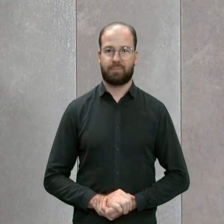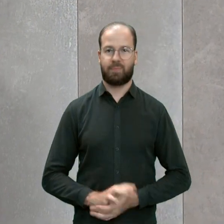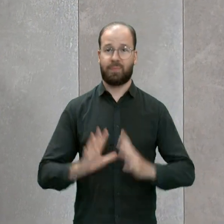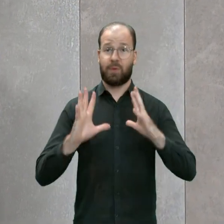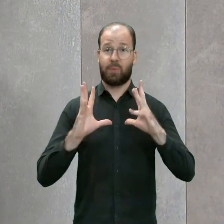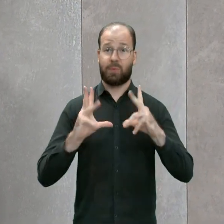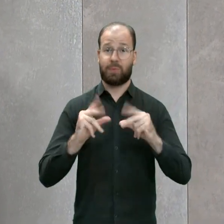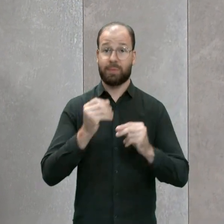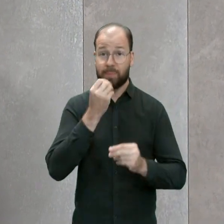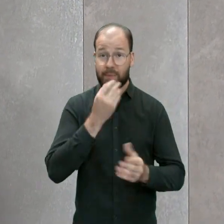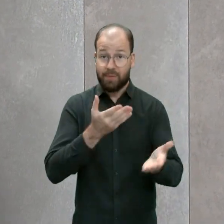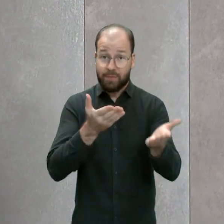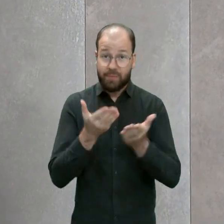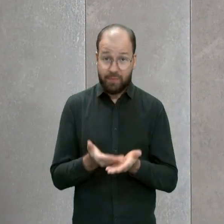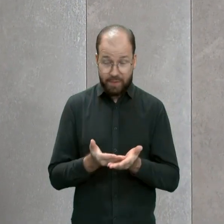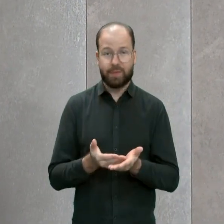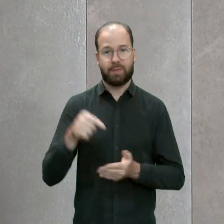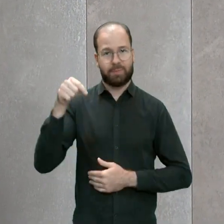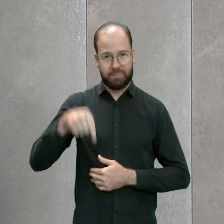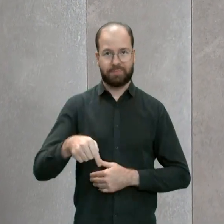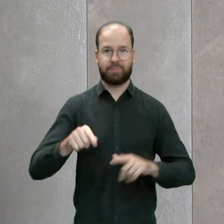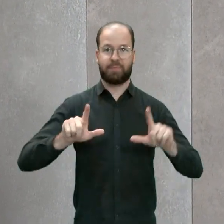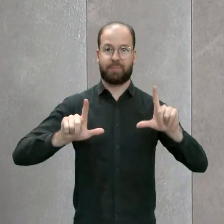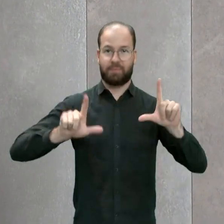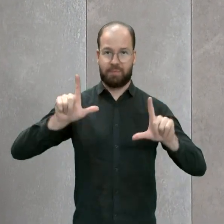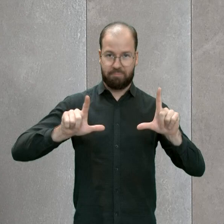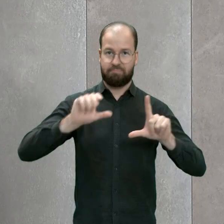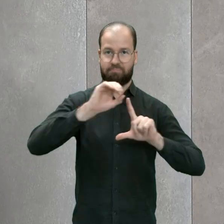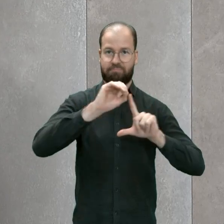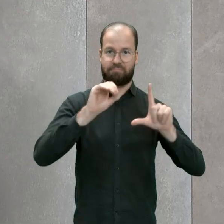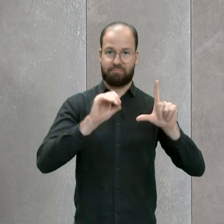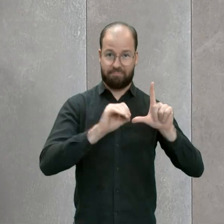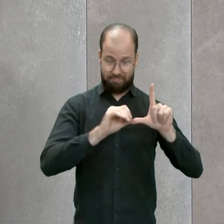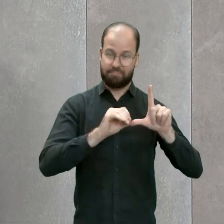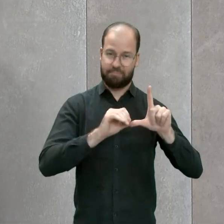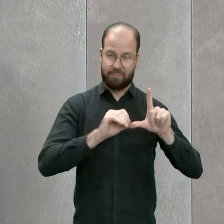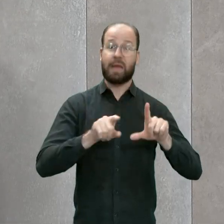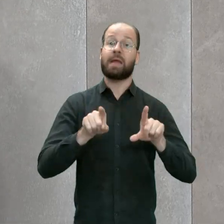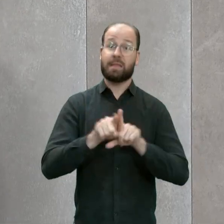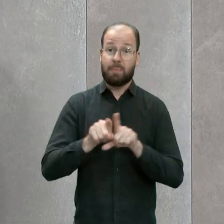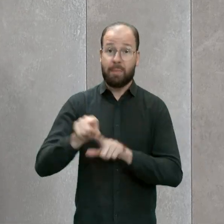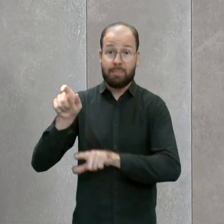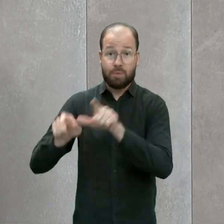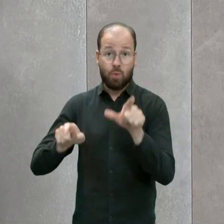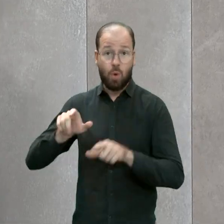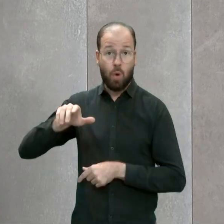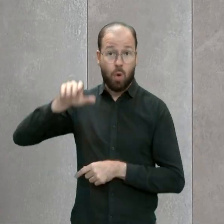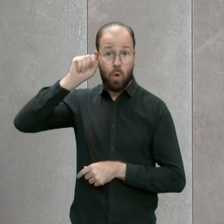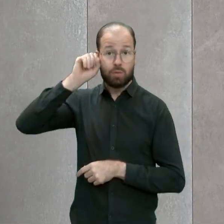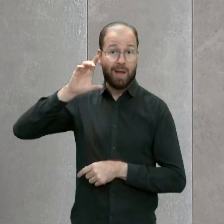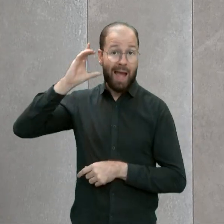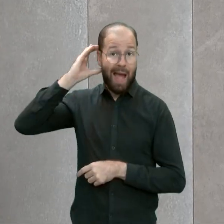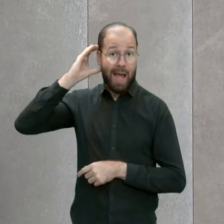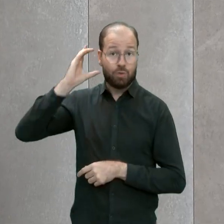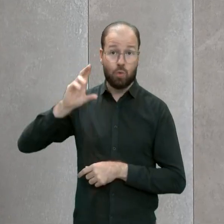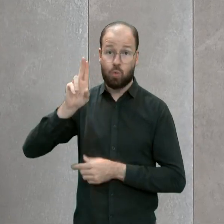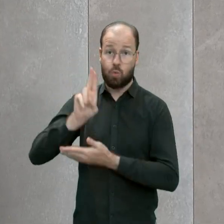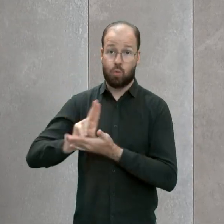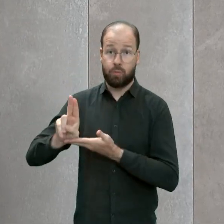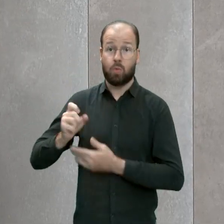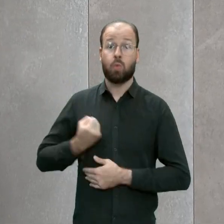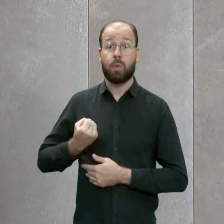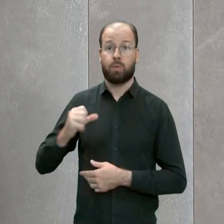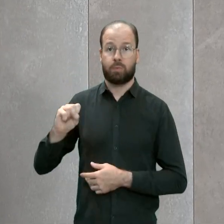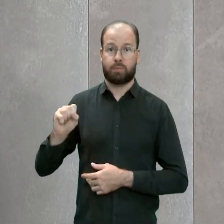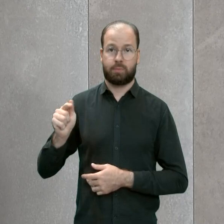Seja muito bem-vinda e muito bem-vindo você que acompanha a gente aqui pela TV UFG e também pela Rádio Universitária